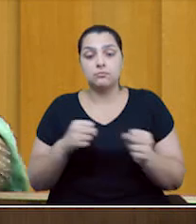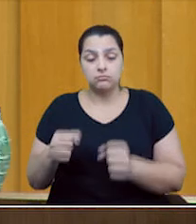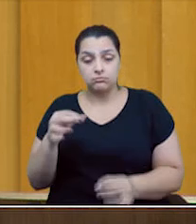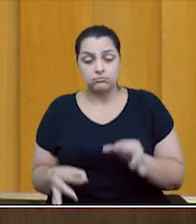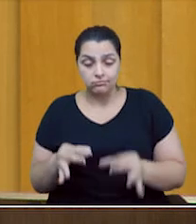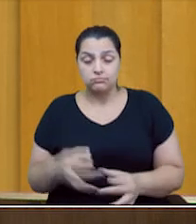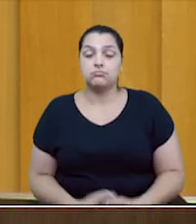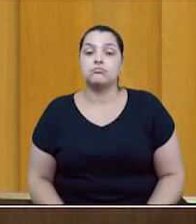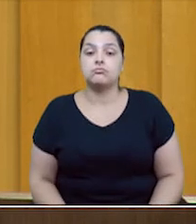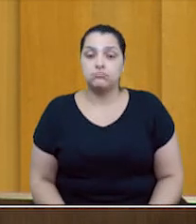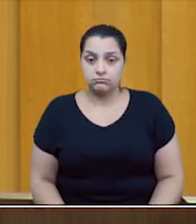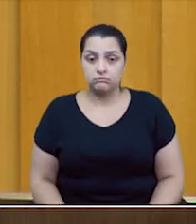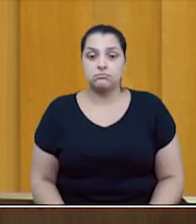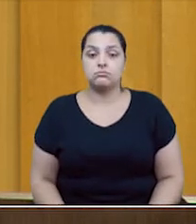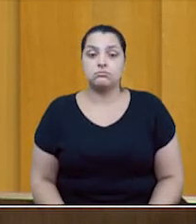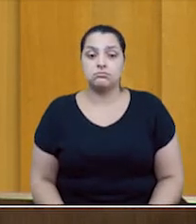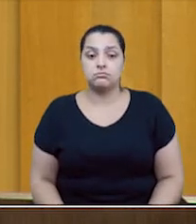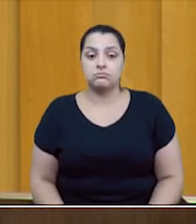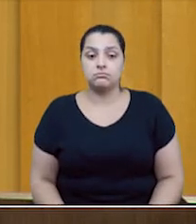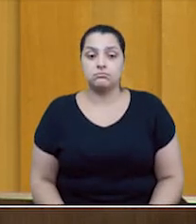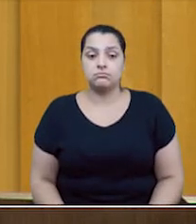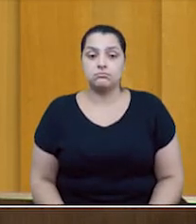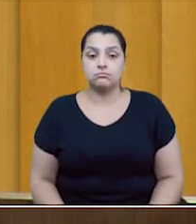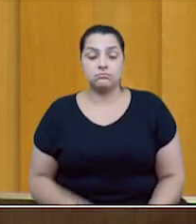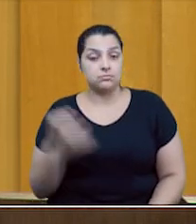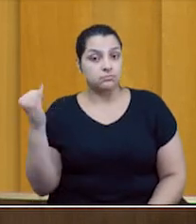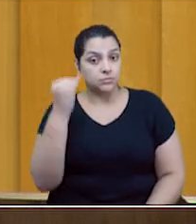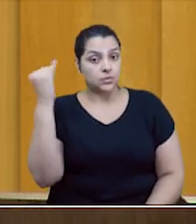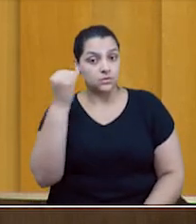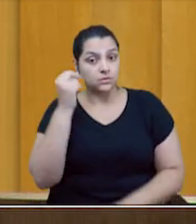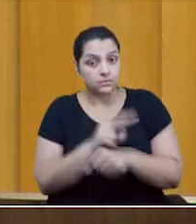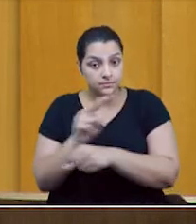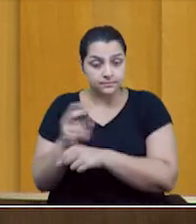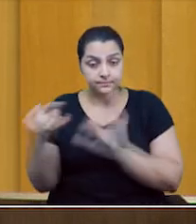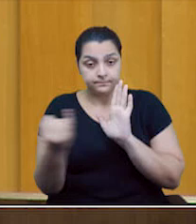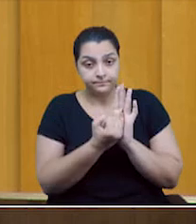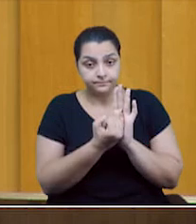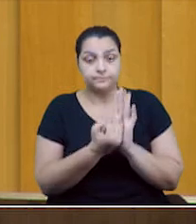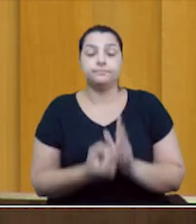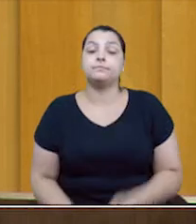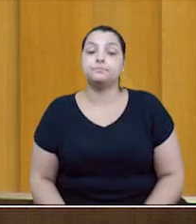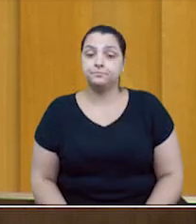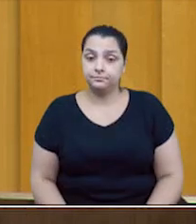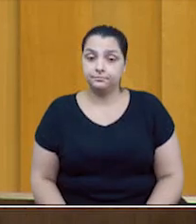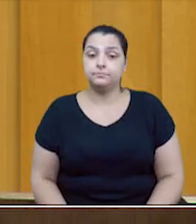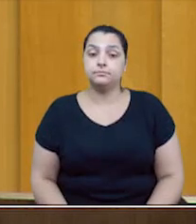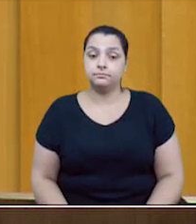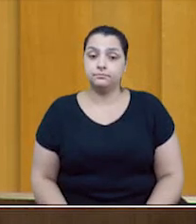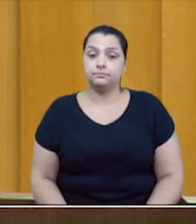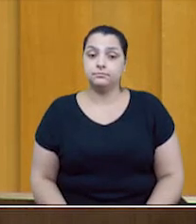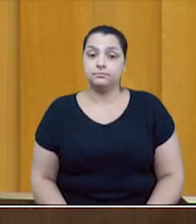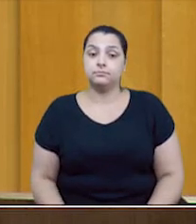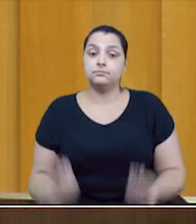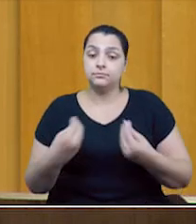Então, essa importância dessa preservação da identidade é que deve nos nortear a nossa